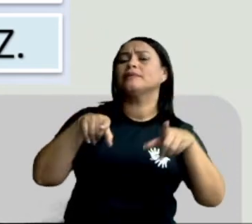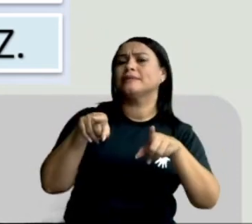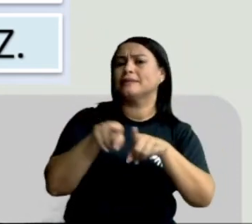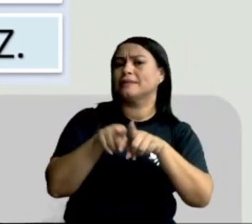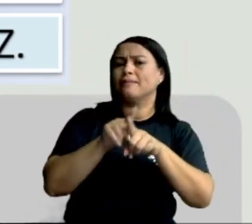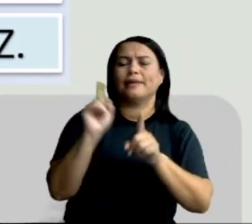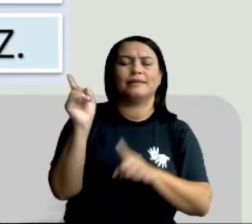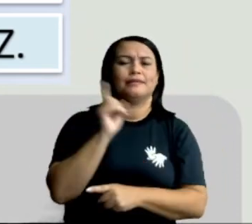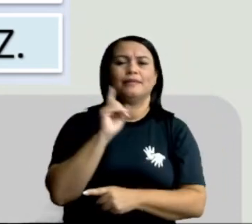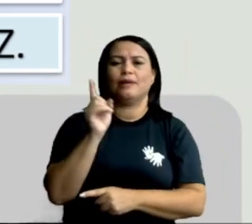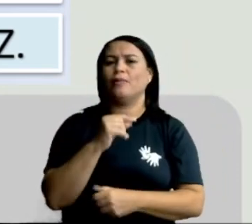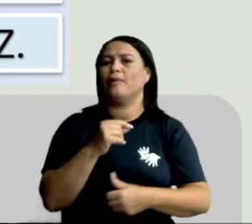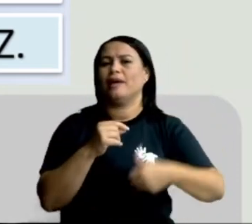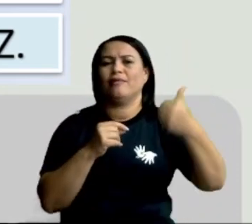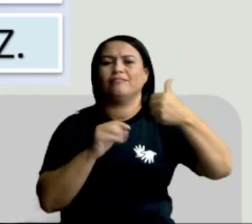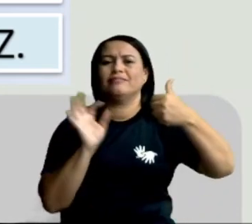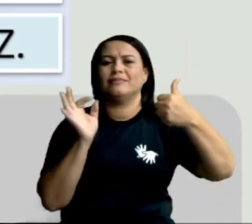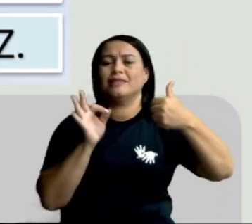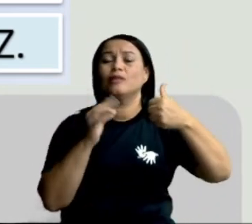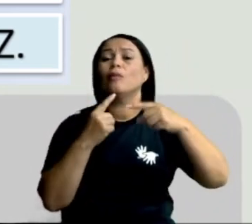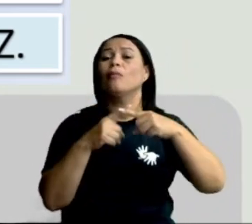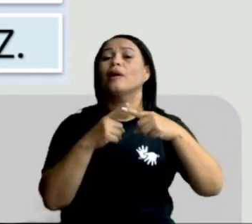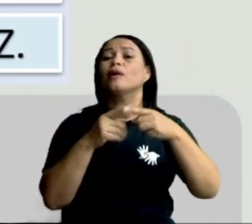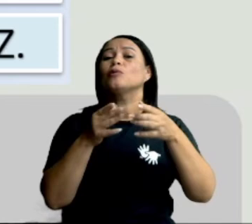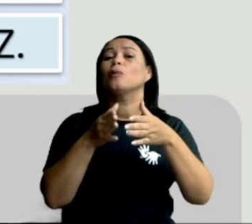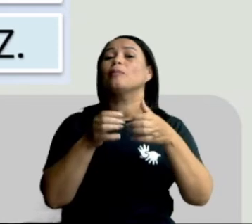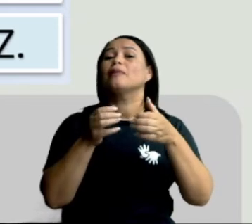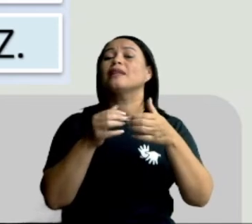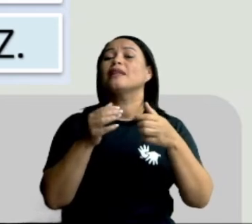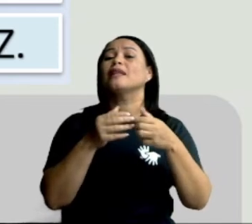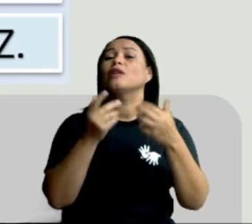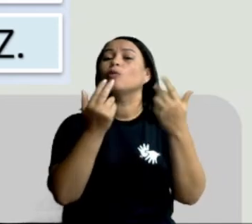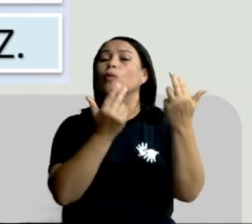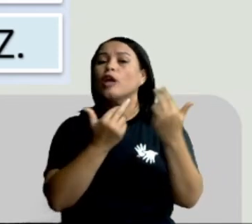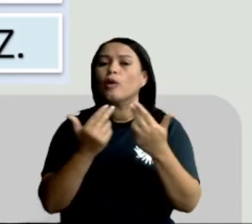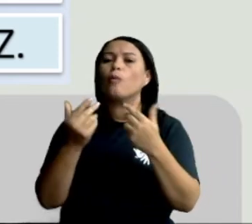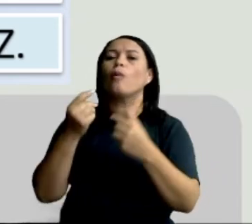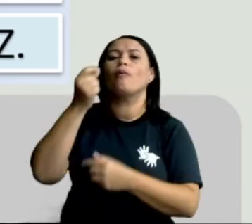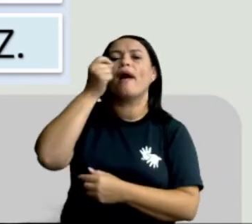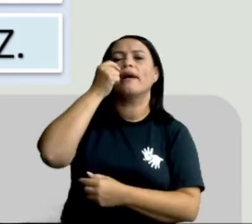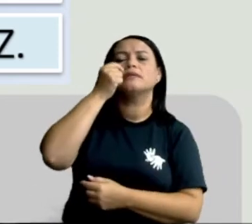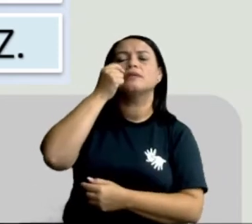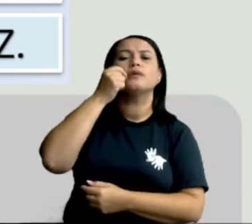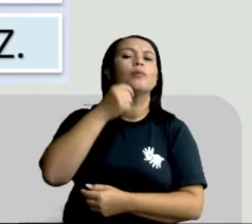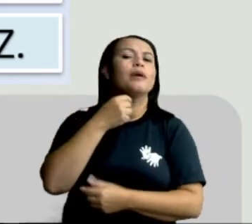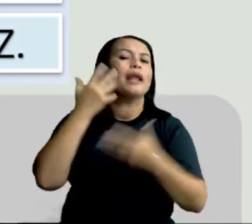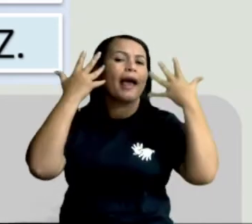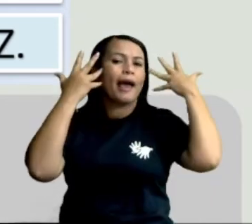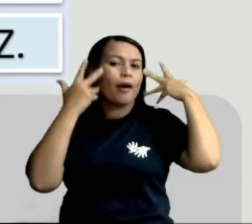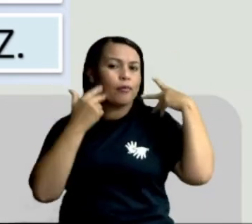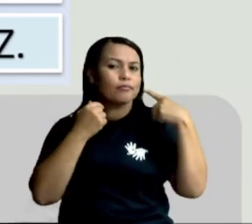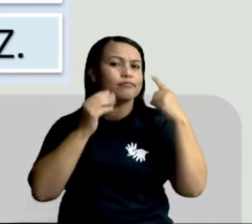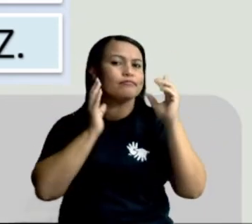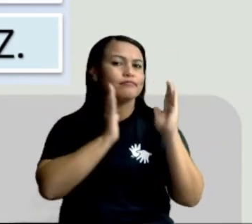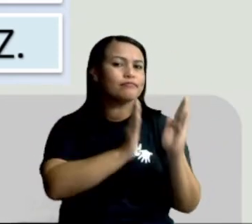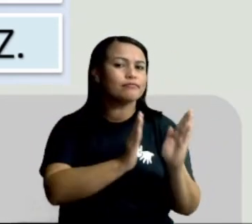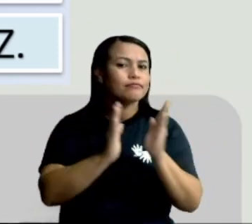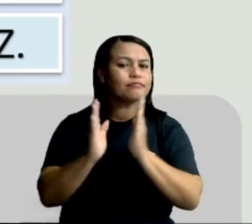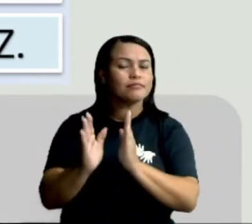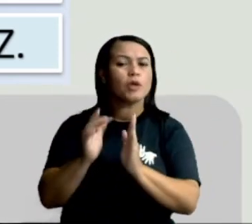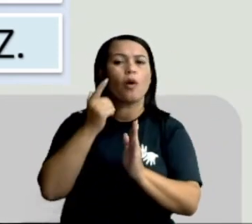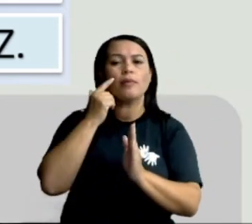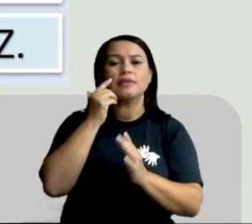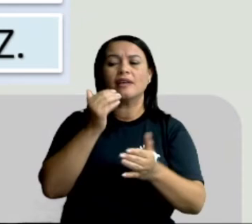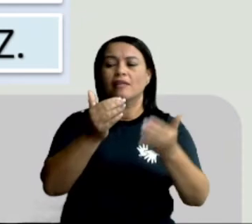essa não é a alternativa correta, porque eu estou pedindo, respectivamente, ratinho e leão. Então, ó, a